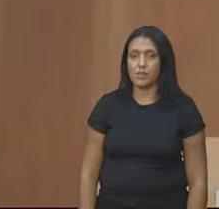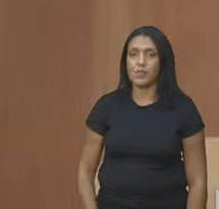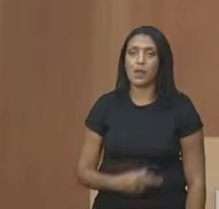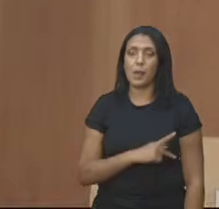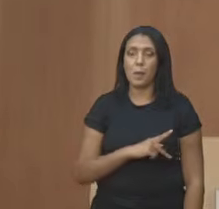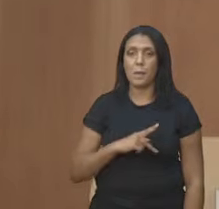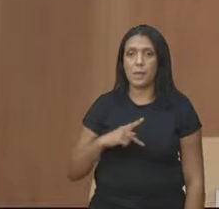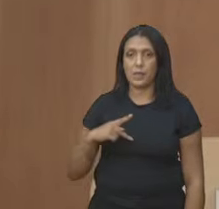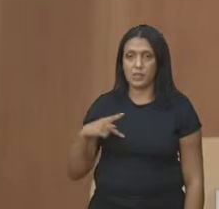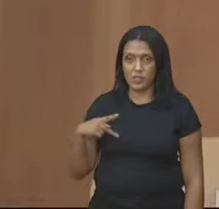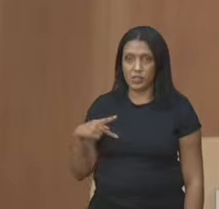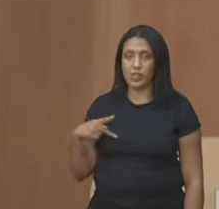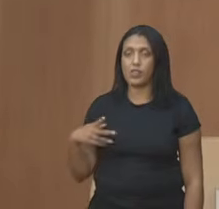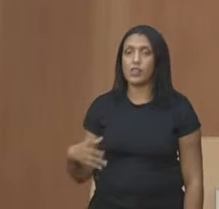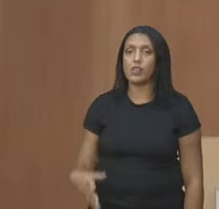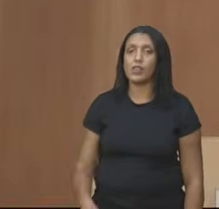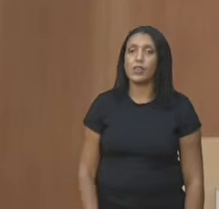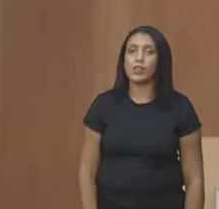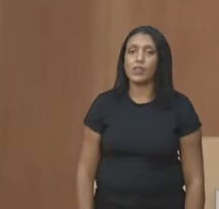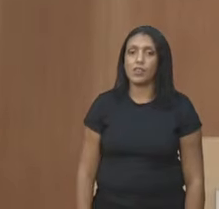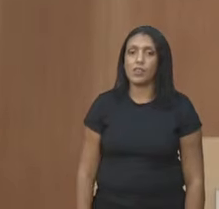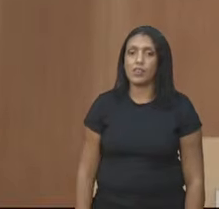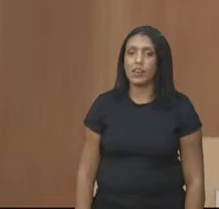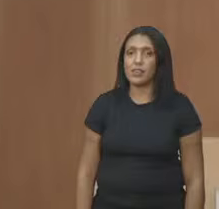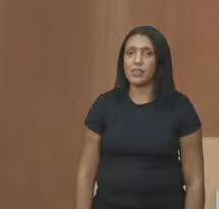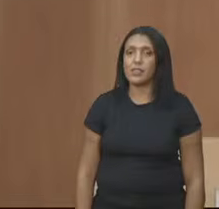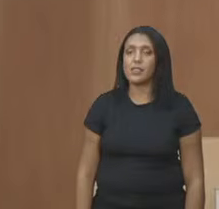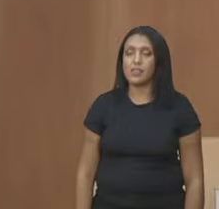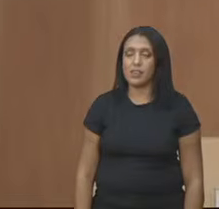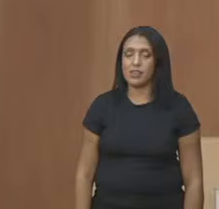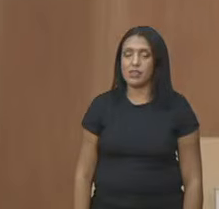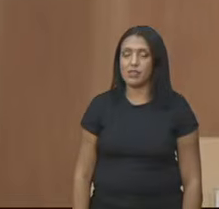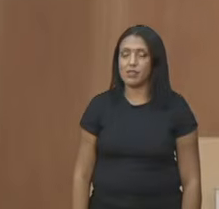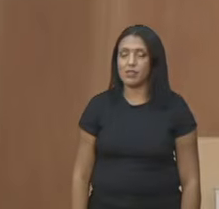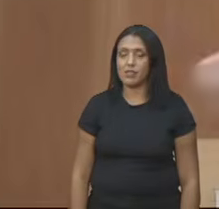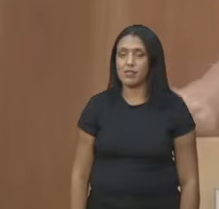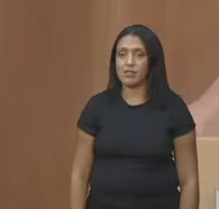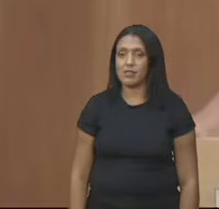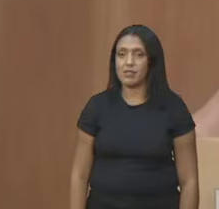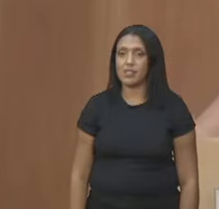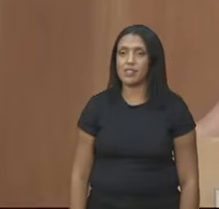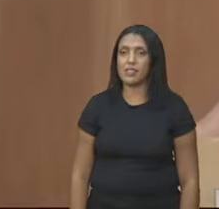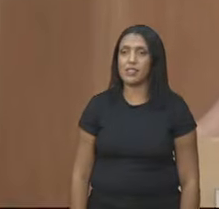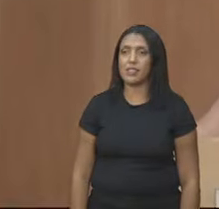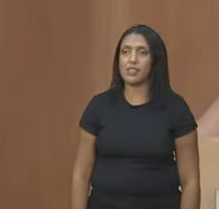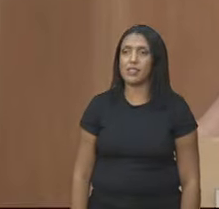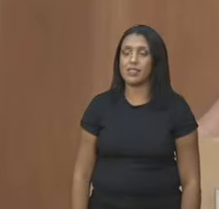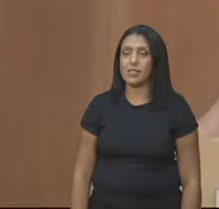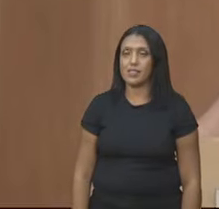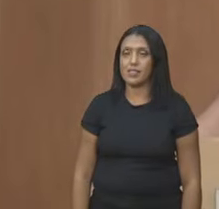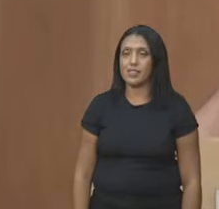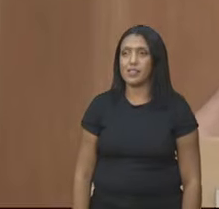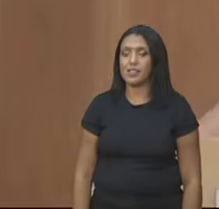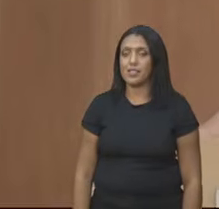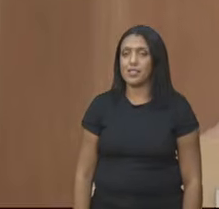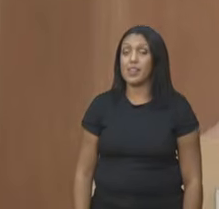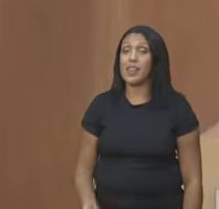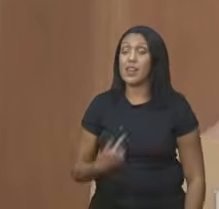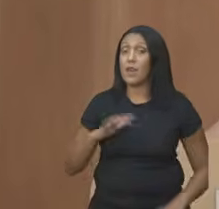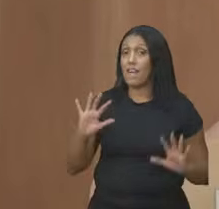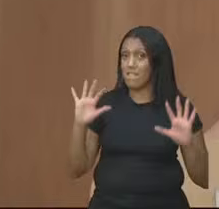foram apresentadas e aprovadas depois pela deputada Luciane Cavalcante, que esteve aqui em Jacareí em 2025. Eu fiz um evento com